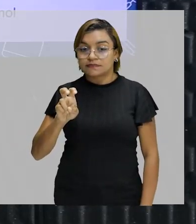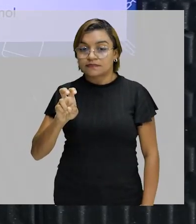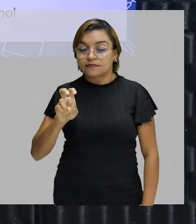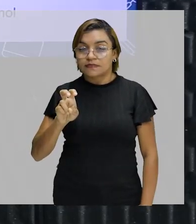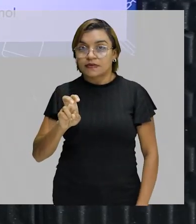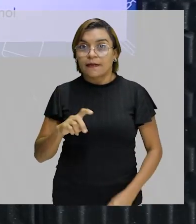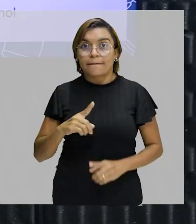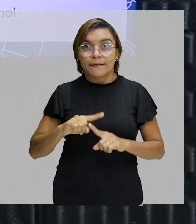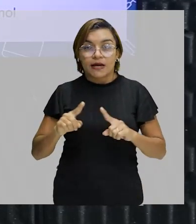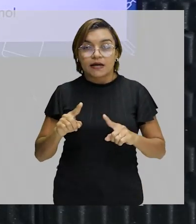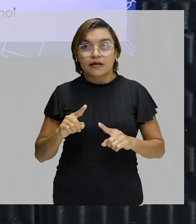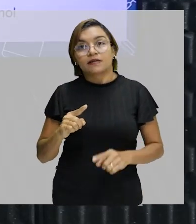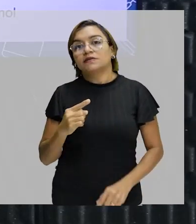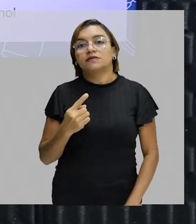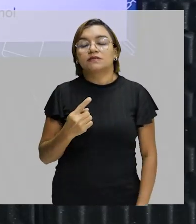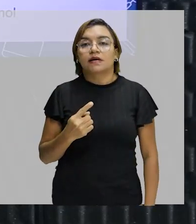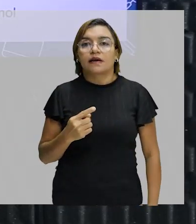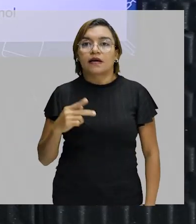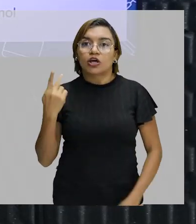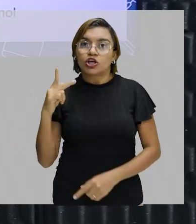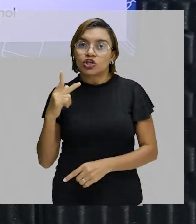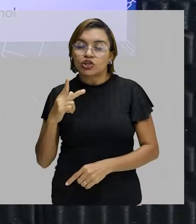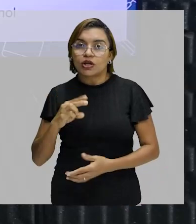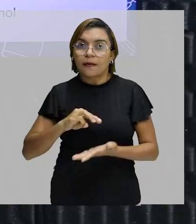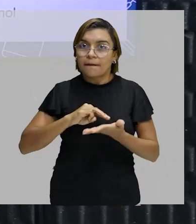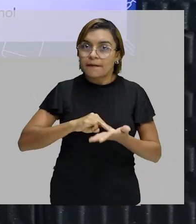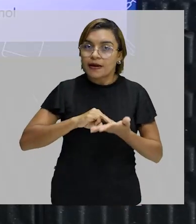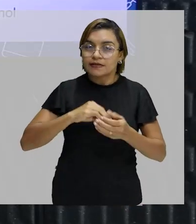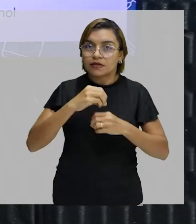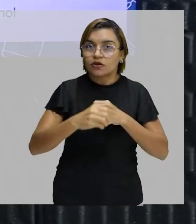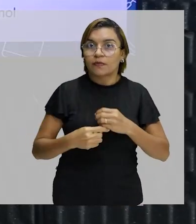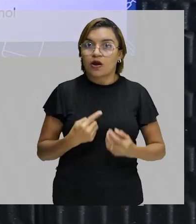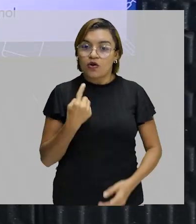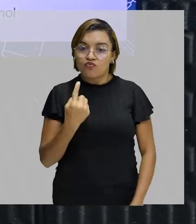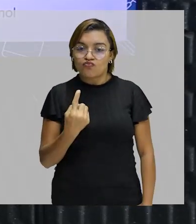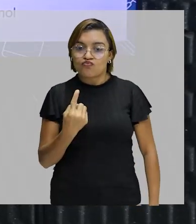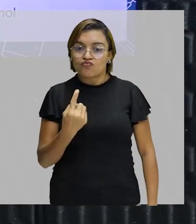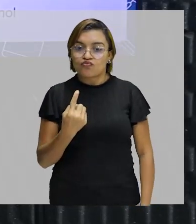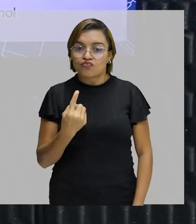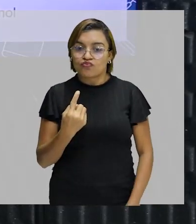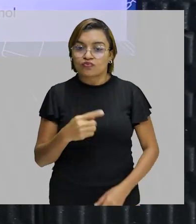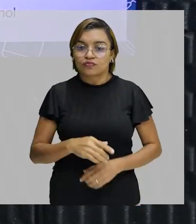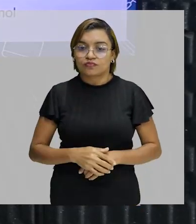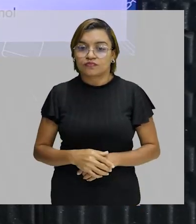a massa atômica do hidrogênio? 1. 4,55 dividido por 1,